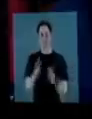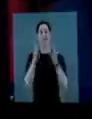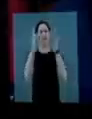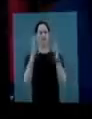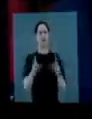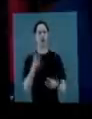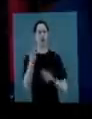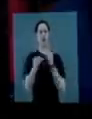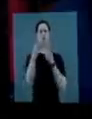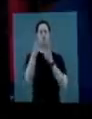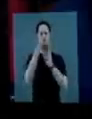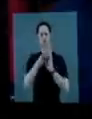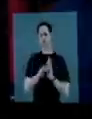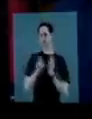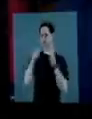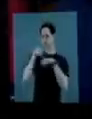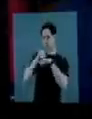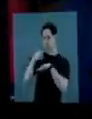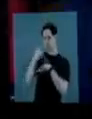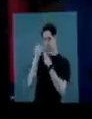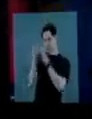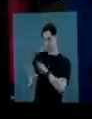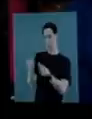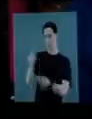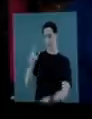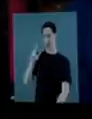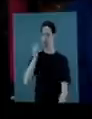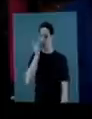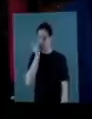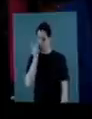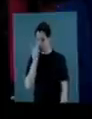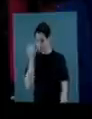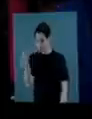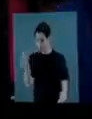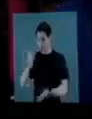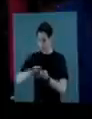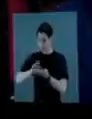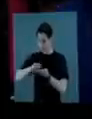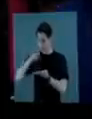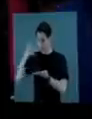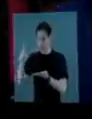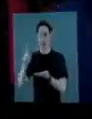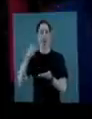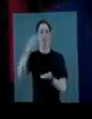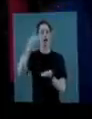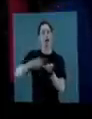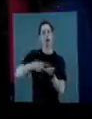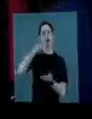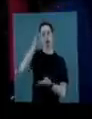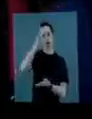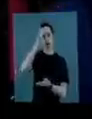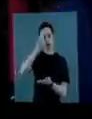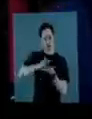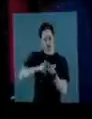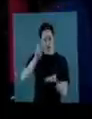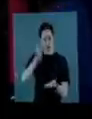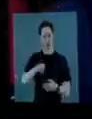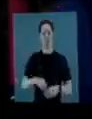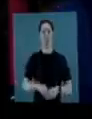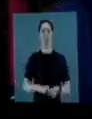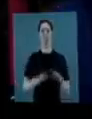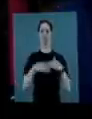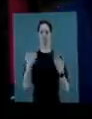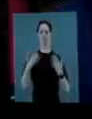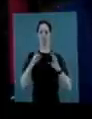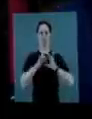Posso te passar pessoalmente e ele me responde marcando na terça-feira pela manhã então tá aqui todos